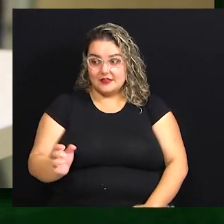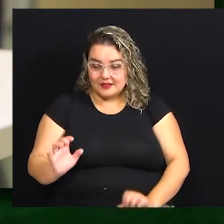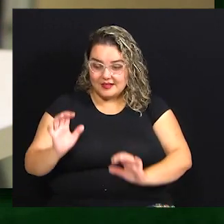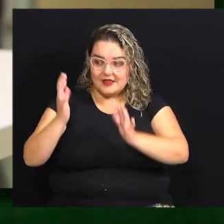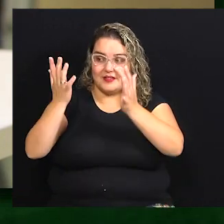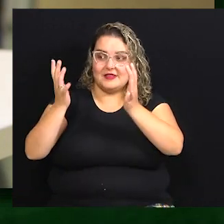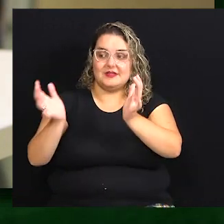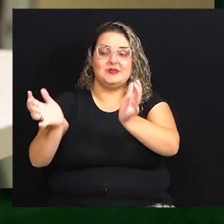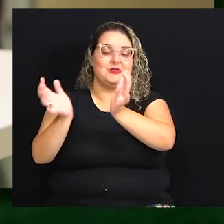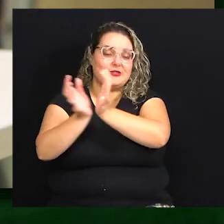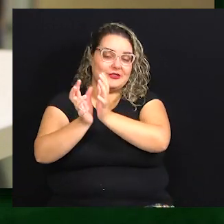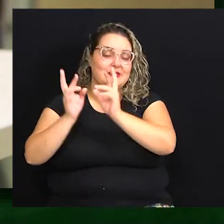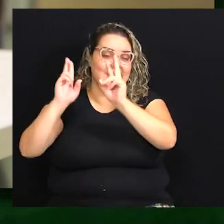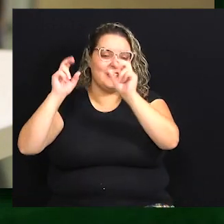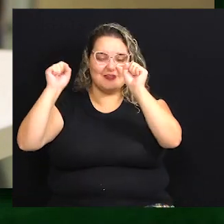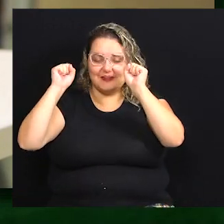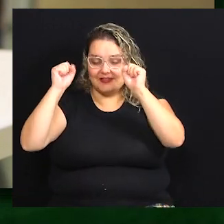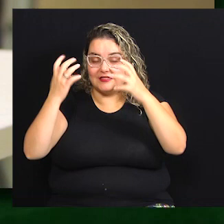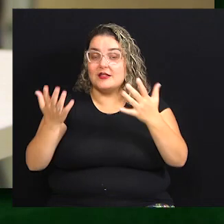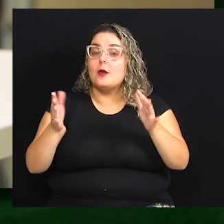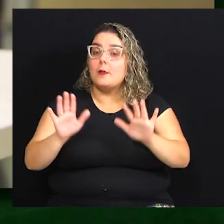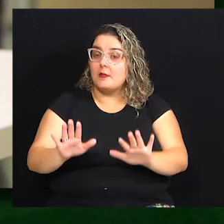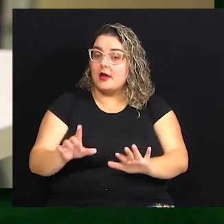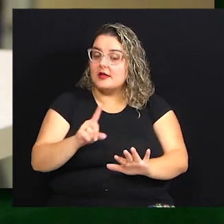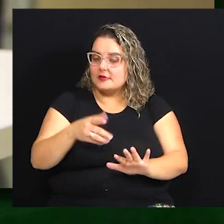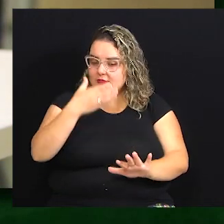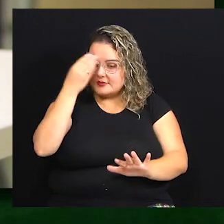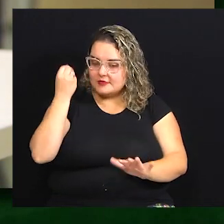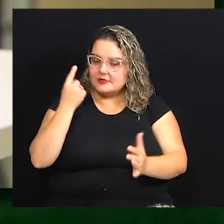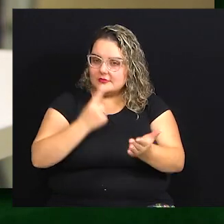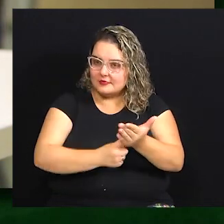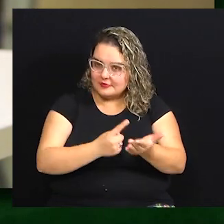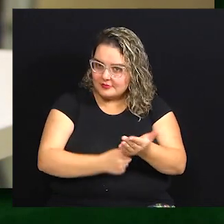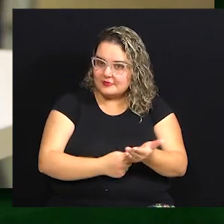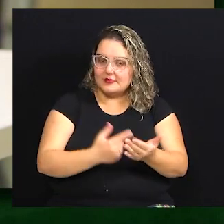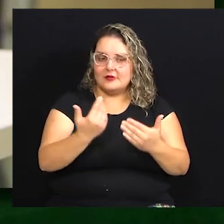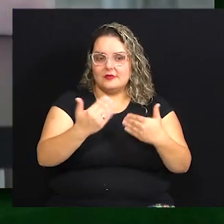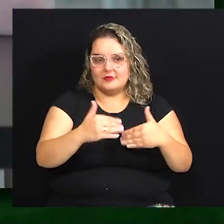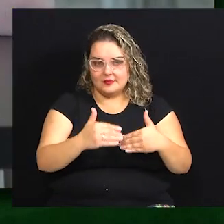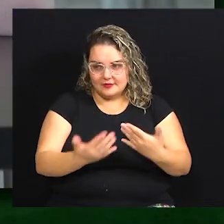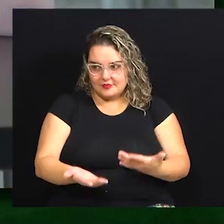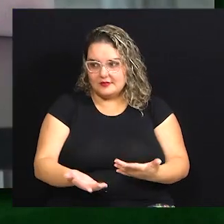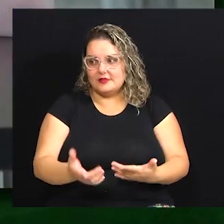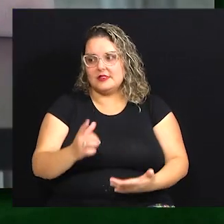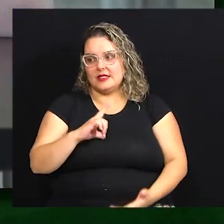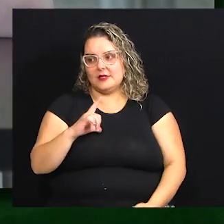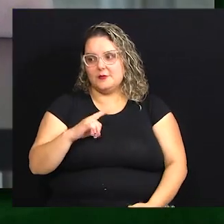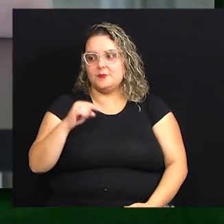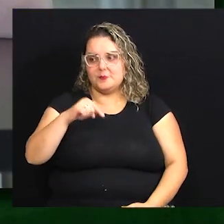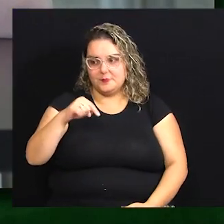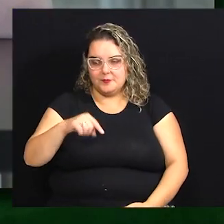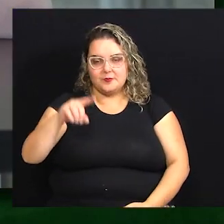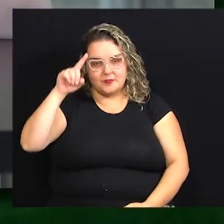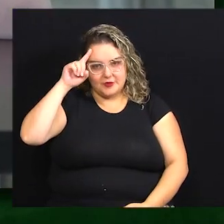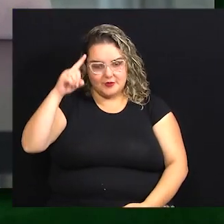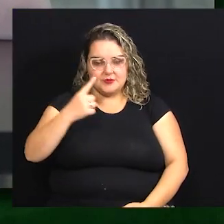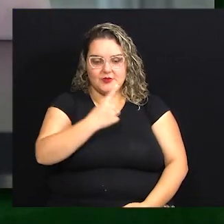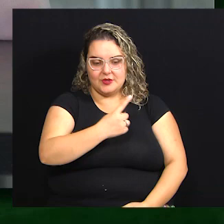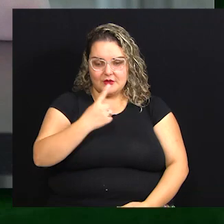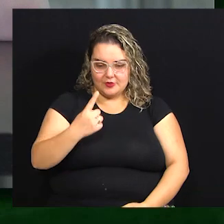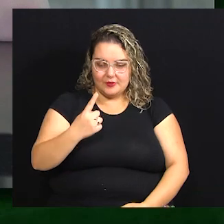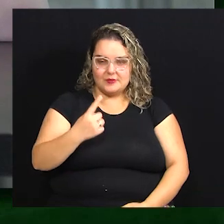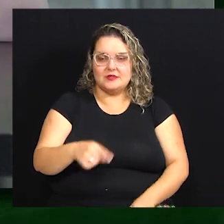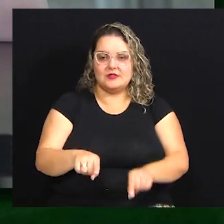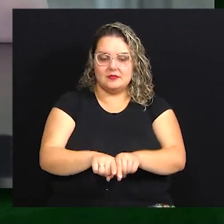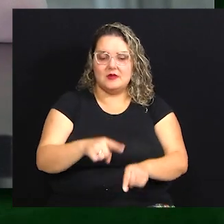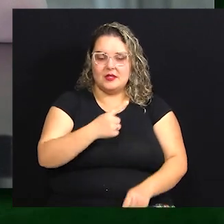da galera, entra no clima da torcida, mas não se esqueça dos seus compromissos com as provas, né, que existem aqui nos dias 11 e 12.